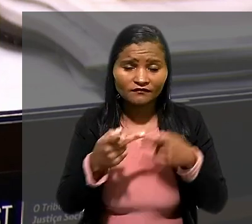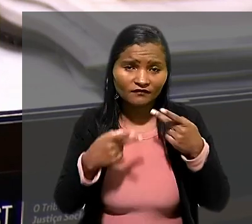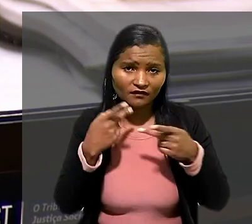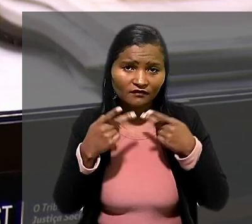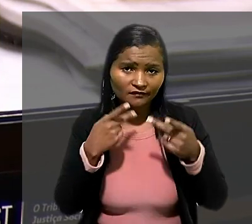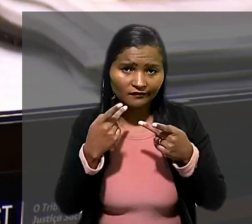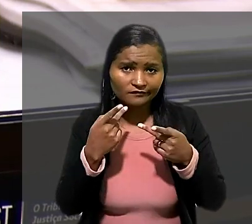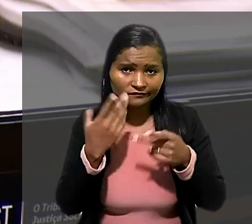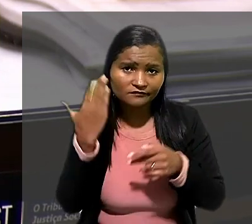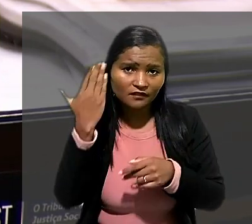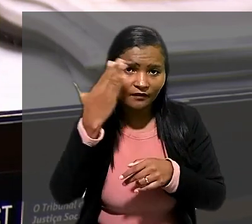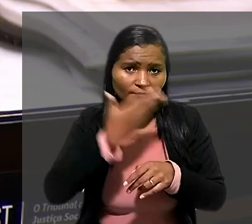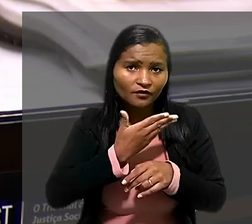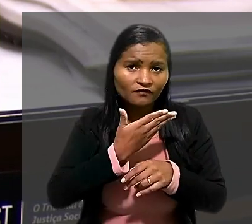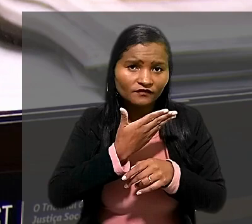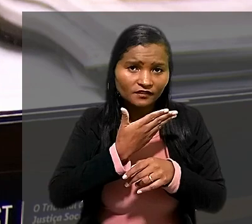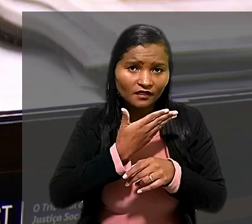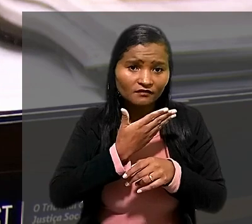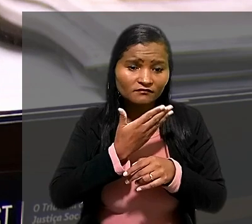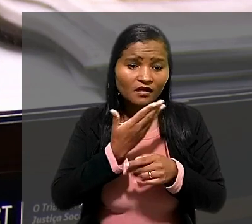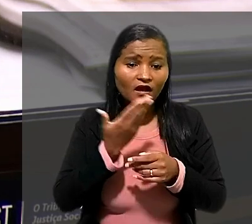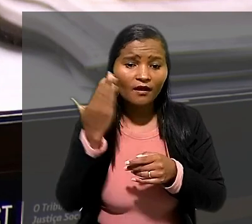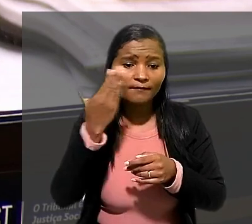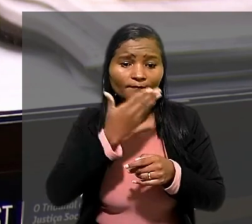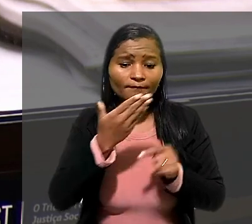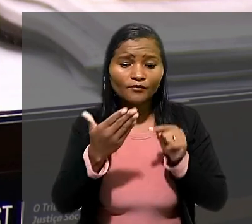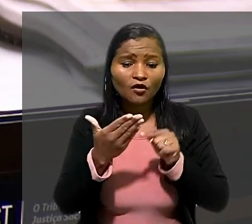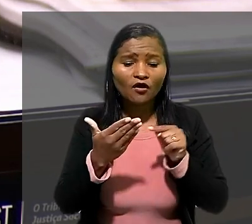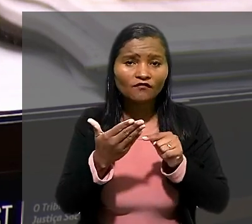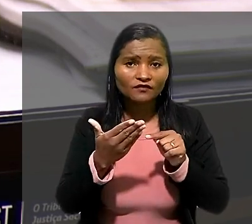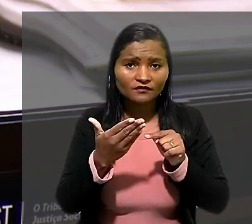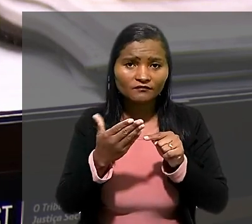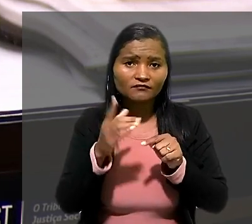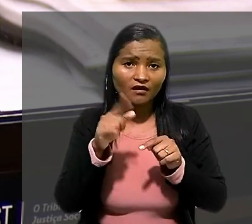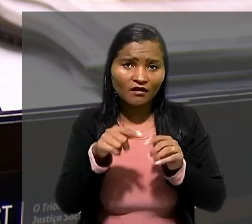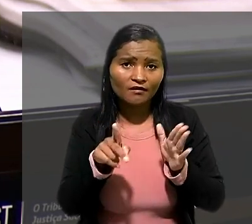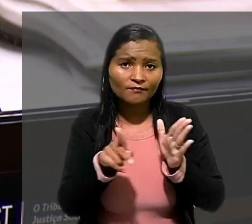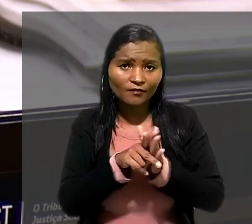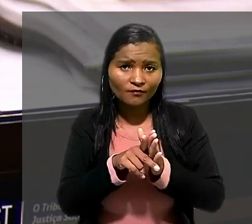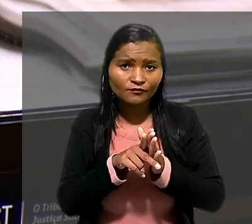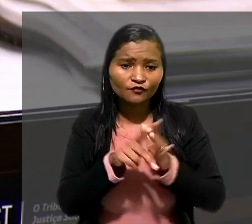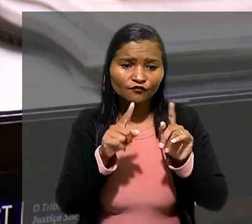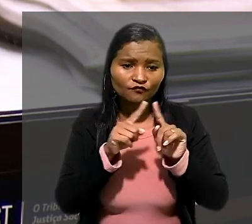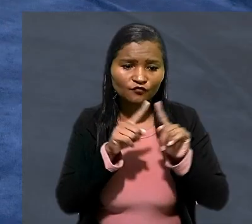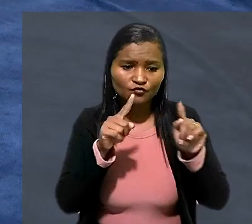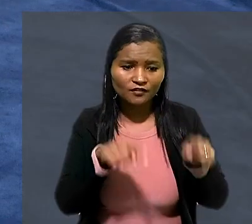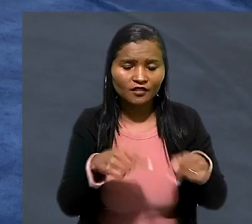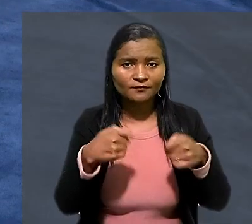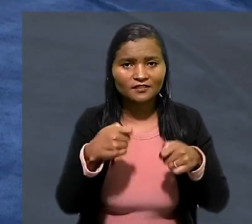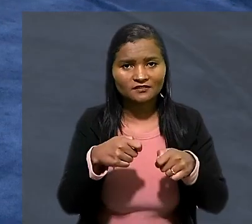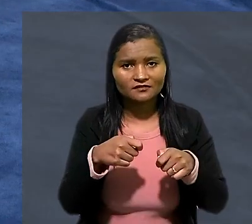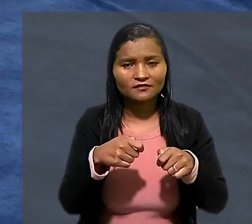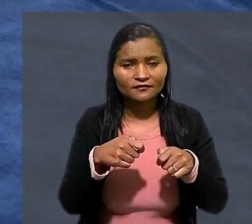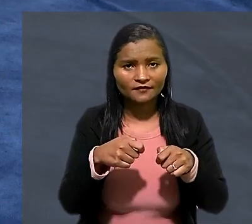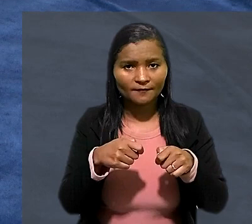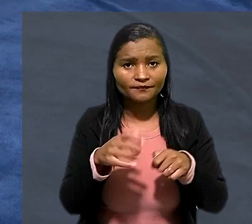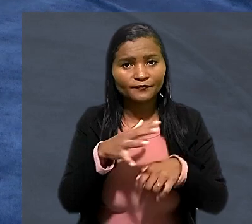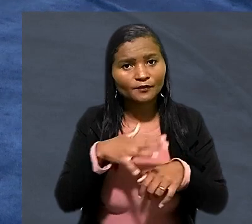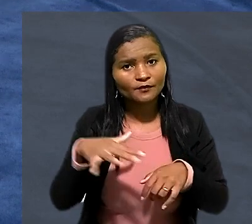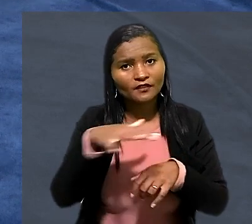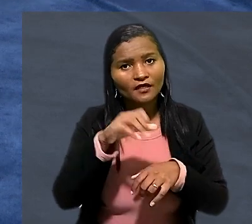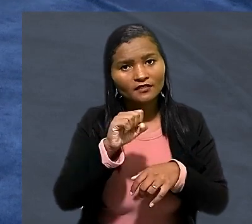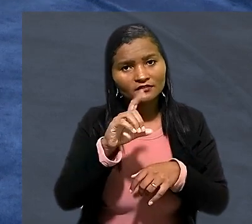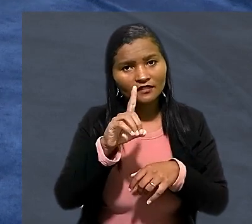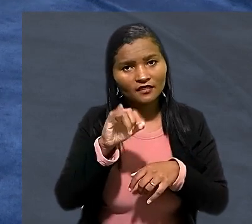da distribuição do ônus da prova, a prova é encargo do empregador. Assim, por maioria,